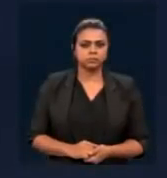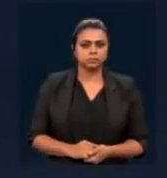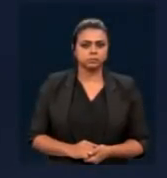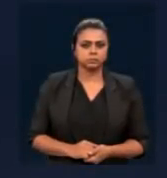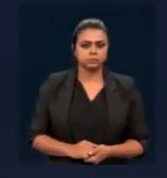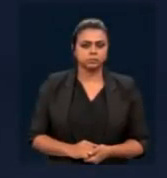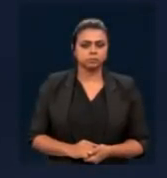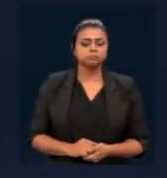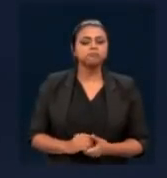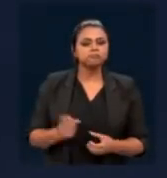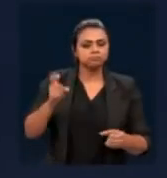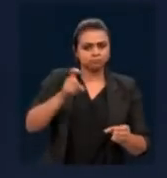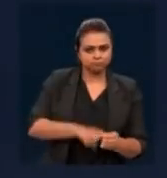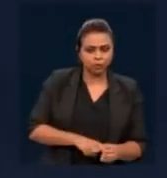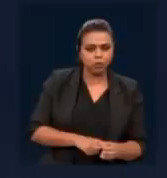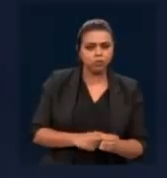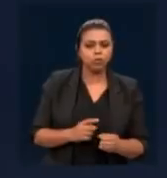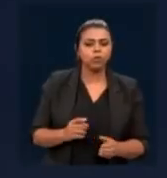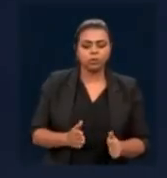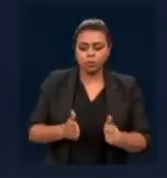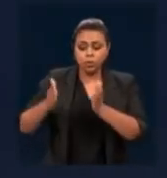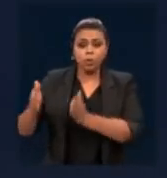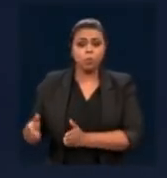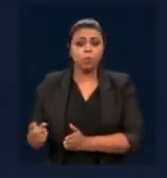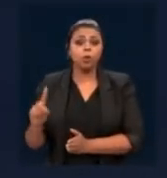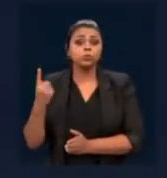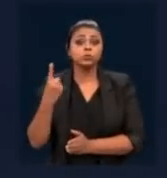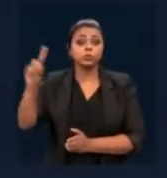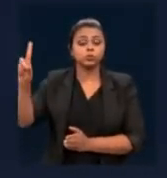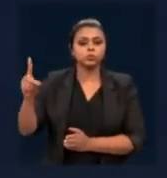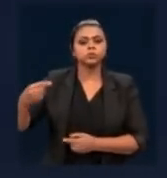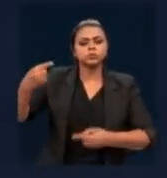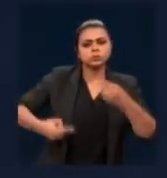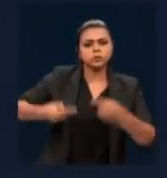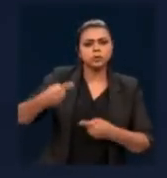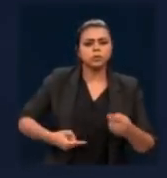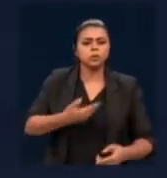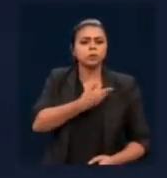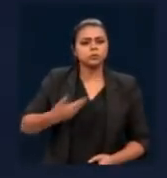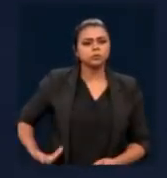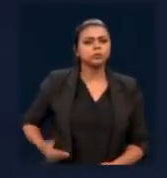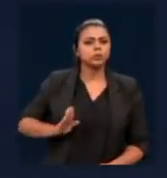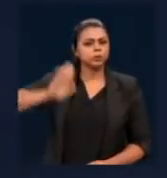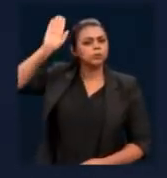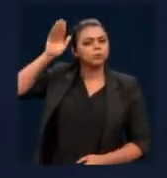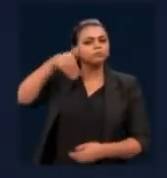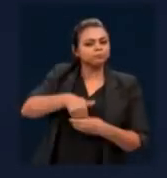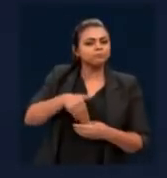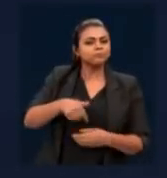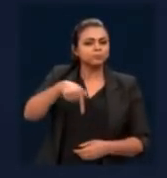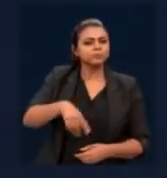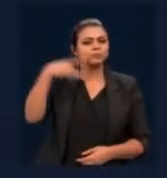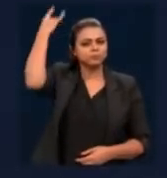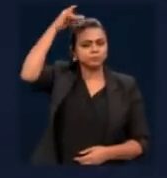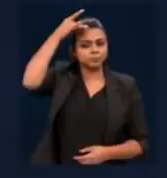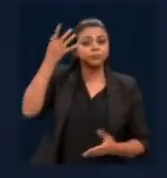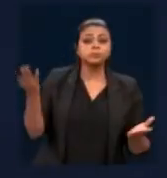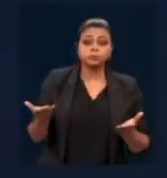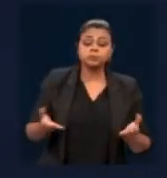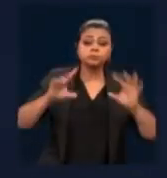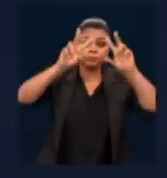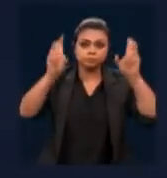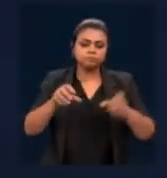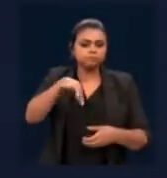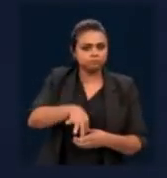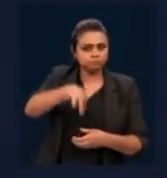de volta com o último bloco do debate entre os candidatos a governador do espírito santo agora os temas são determinados por sorteio